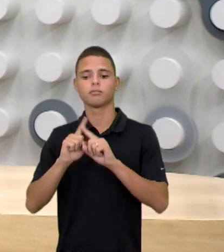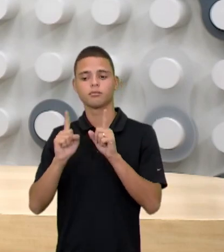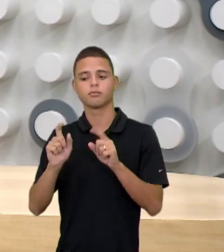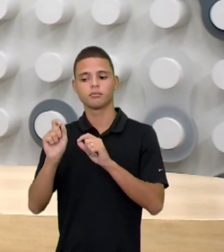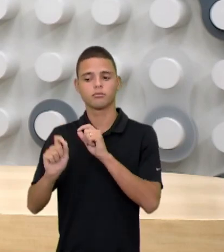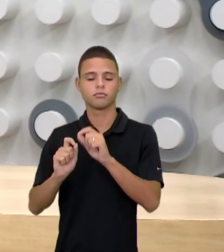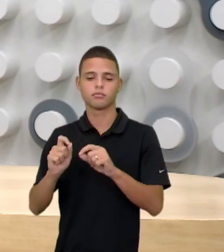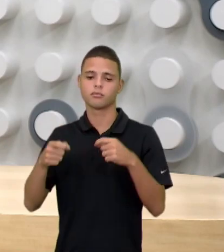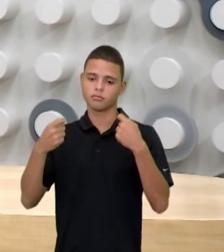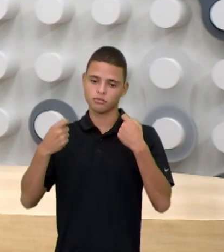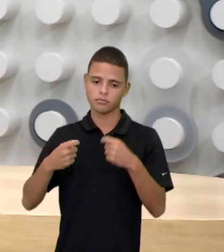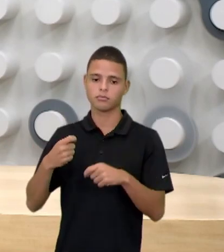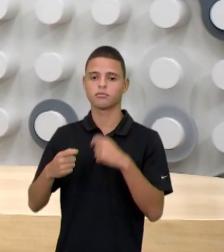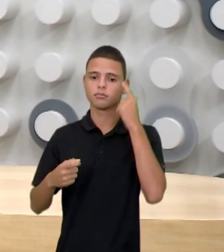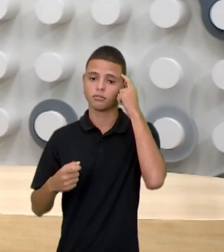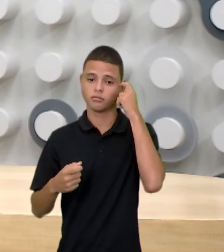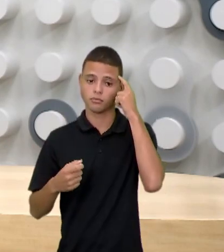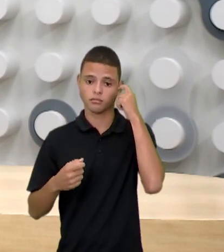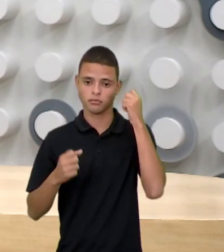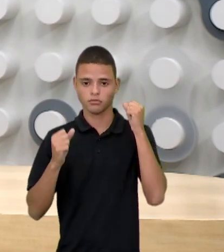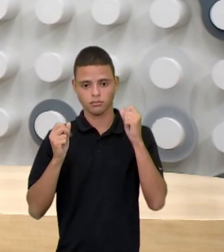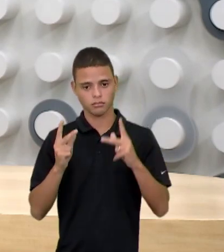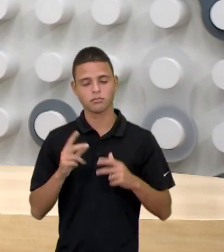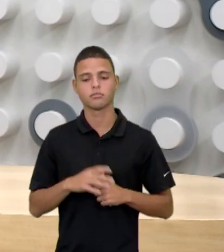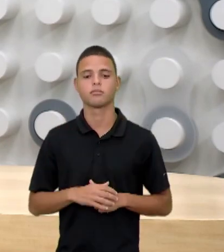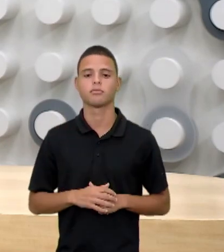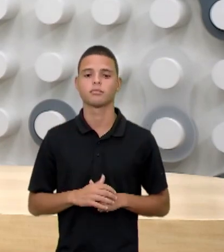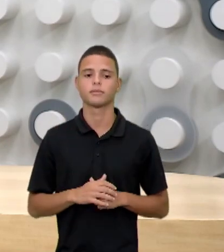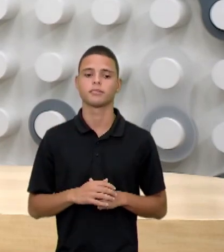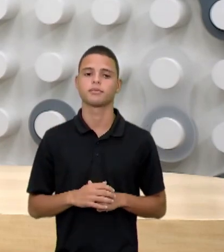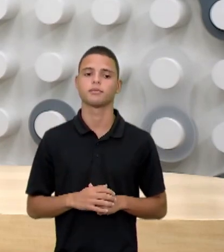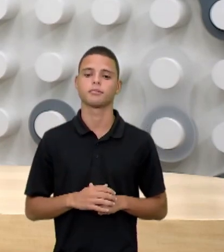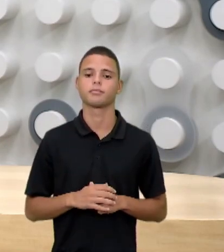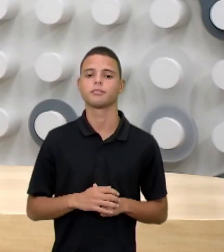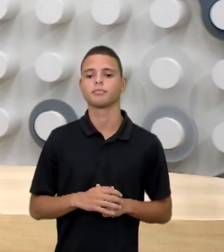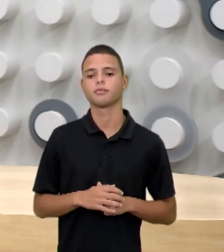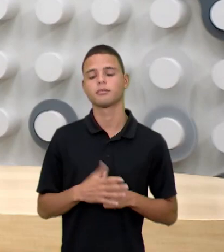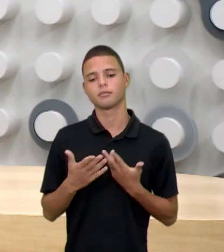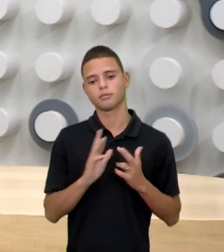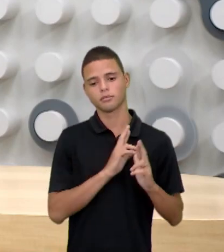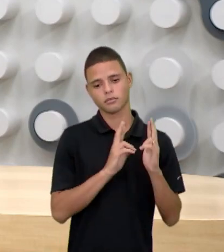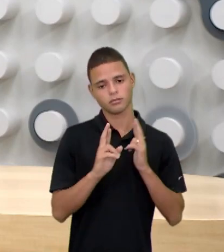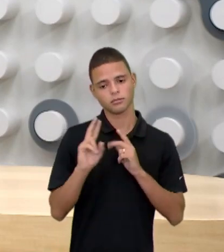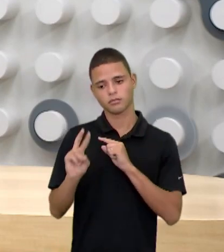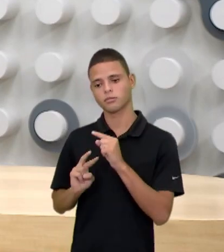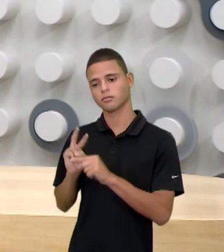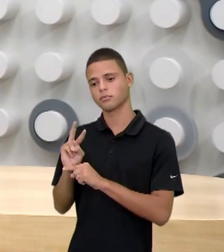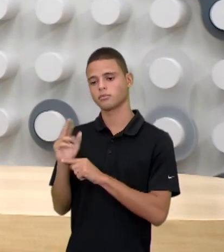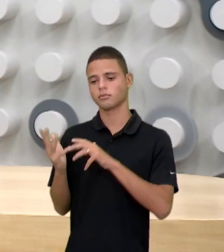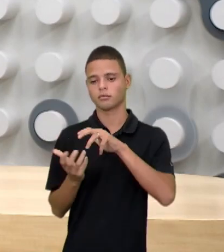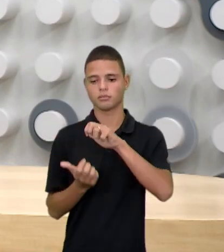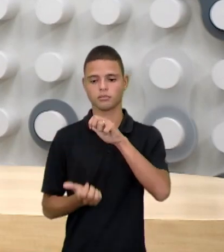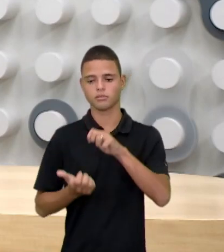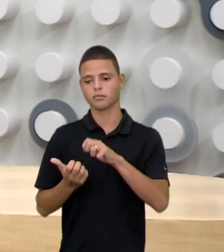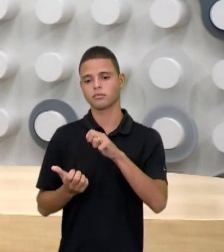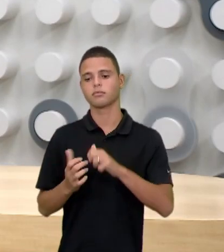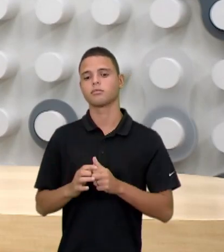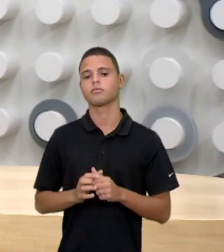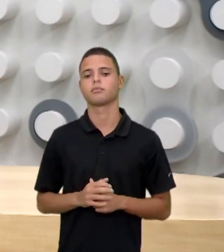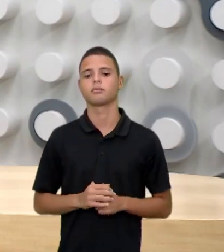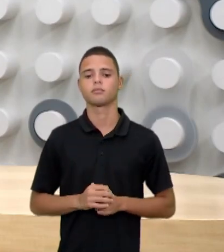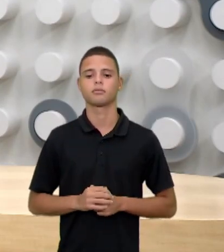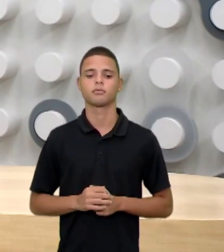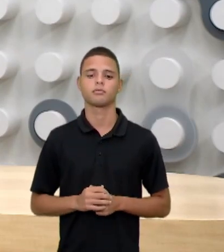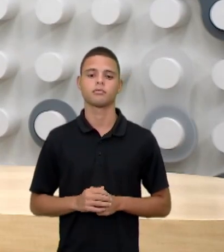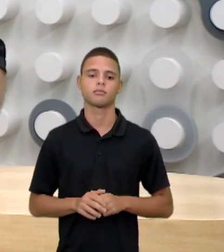necessitamos, nós temos que produzir o que nós precisamos, né? Então essa é a relação, né, que o ser humano tem com a natureza. Por